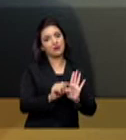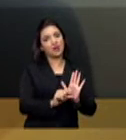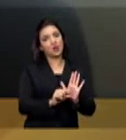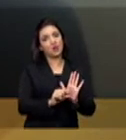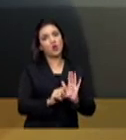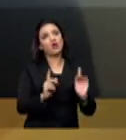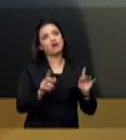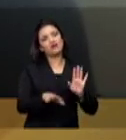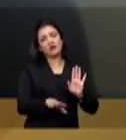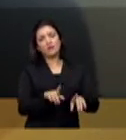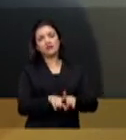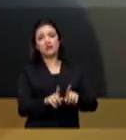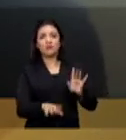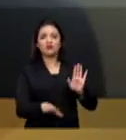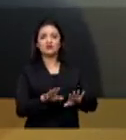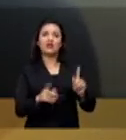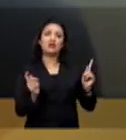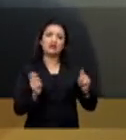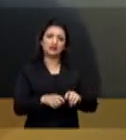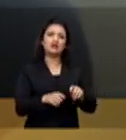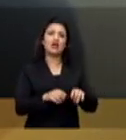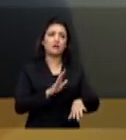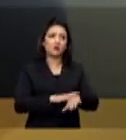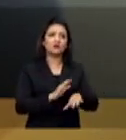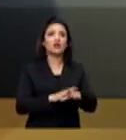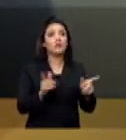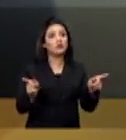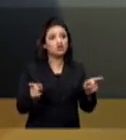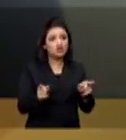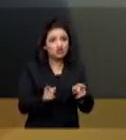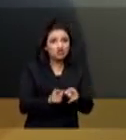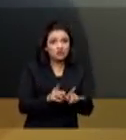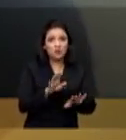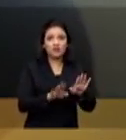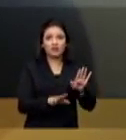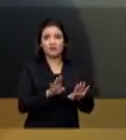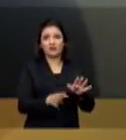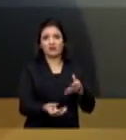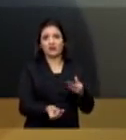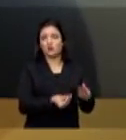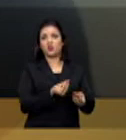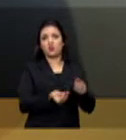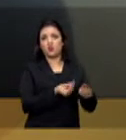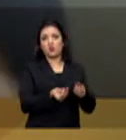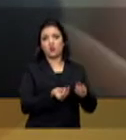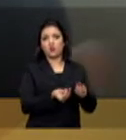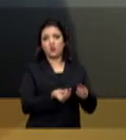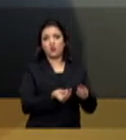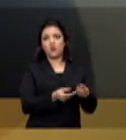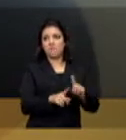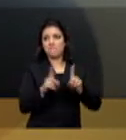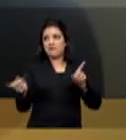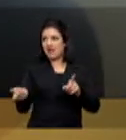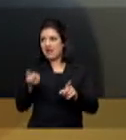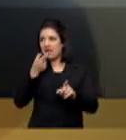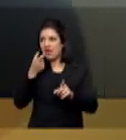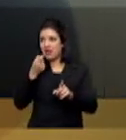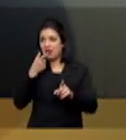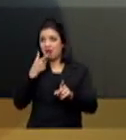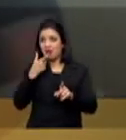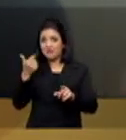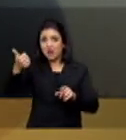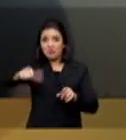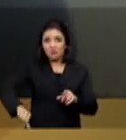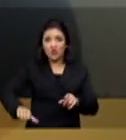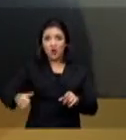Scuri de aplicação da causa de diminuição naquelas hipóteses da privilegiadora, que poderiam, inclusive, fazer a pena chegar